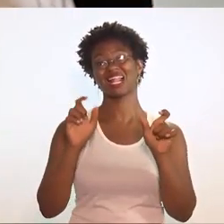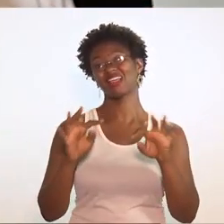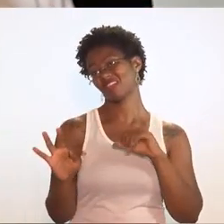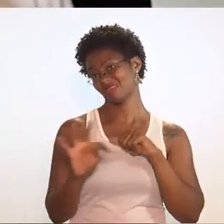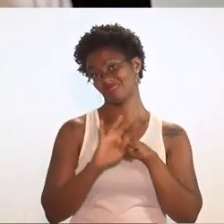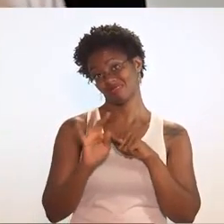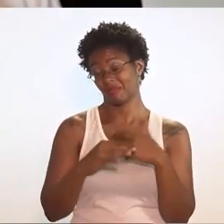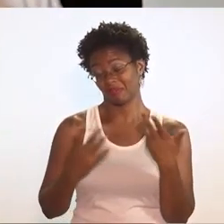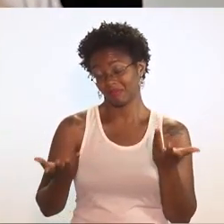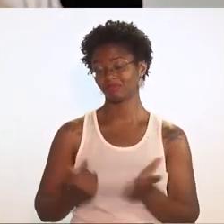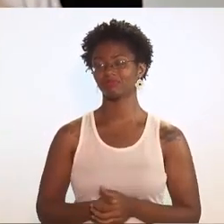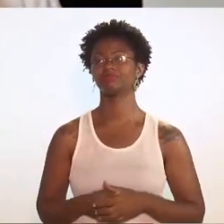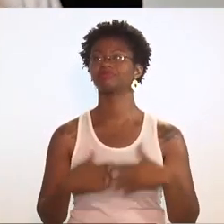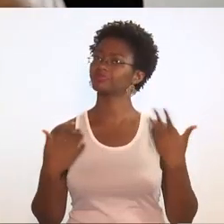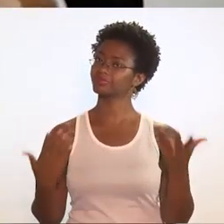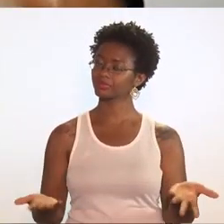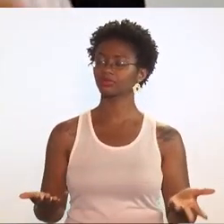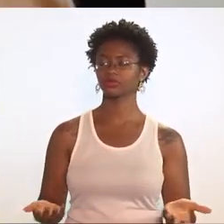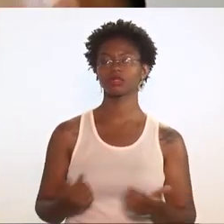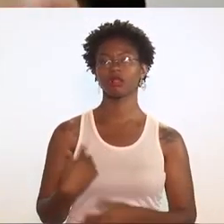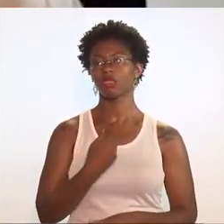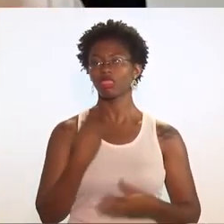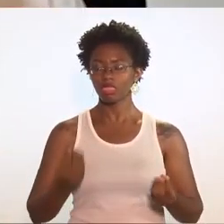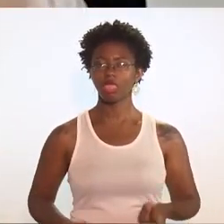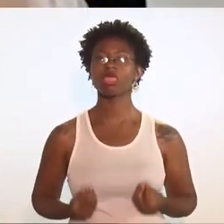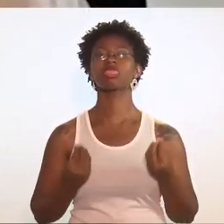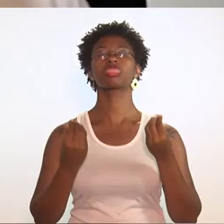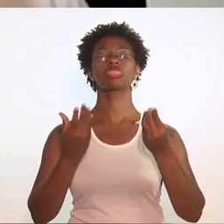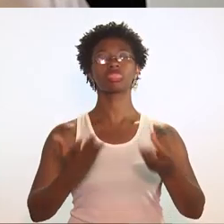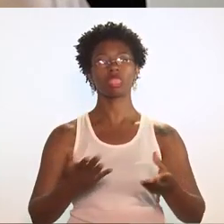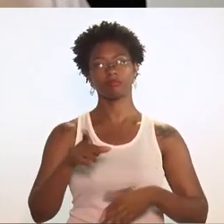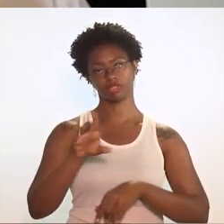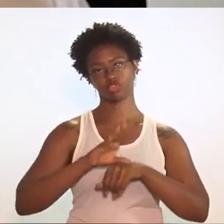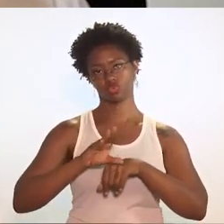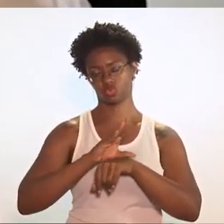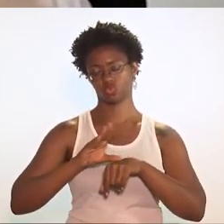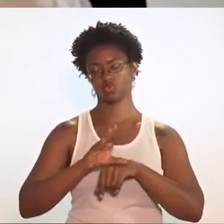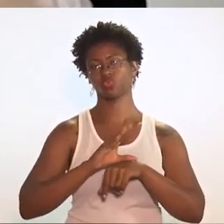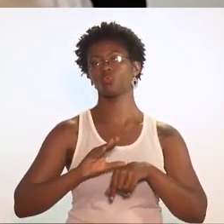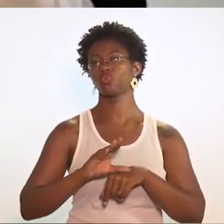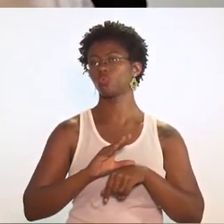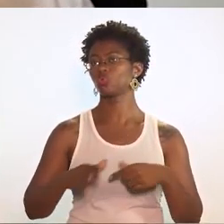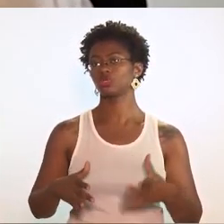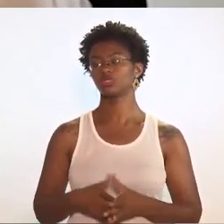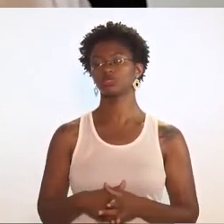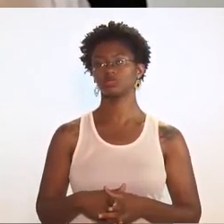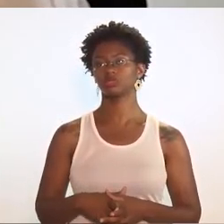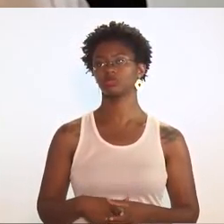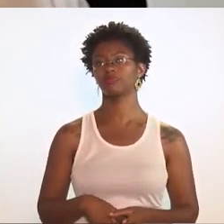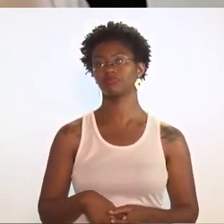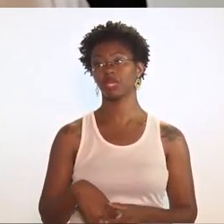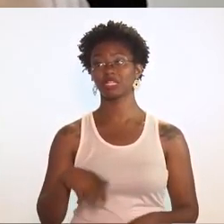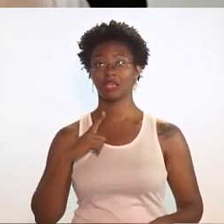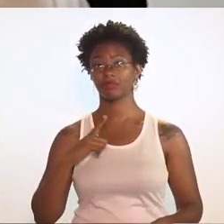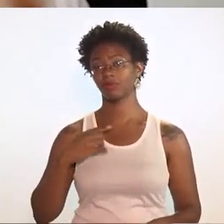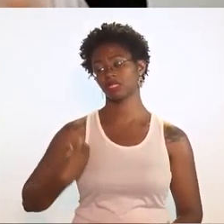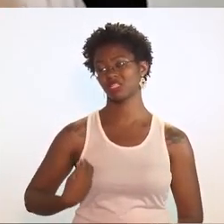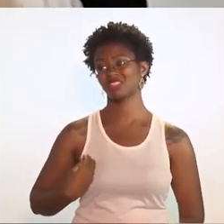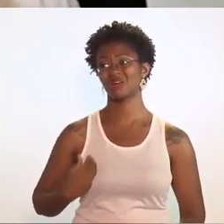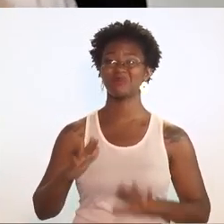seu produto para colocar lá na internet, fazer um post legal, né? Indicar, sinalizar, marcar